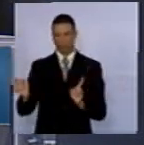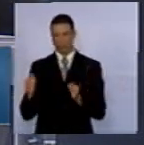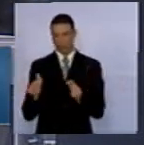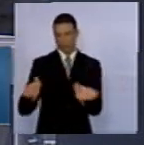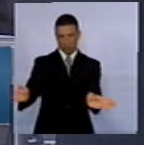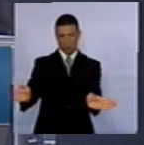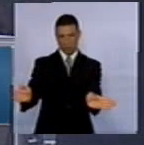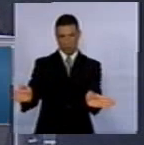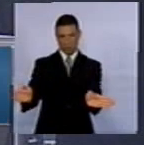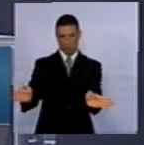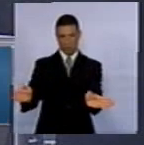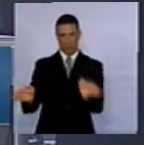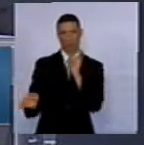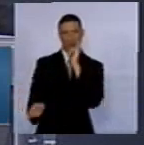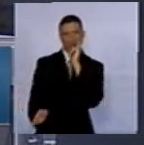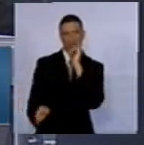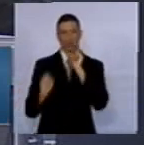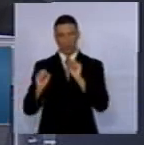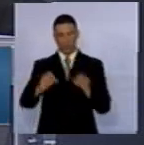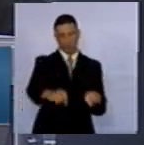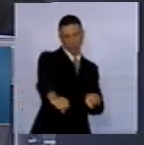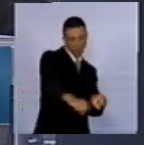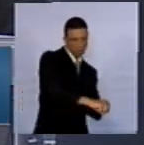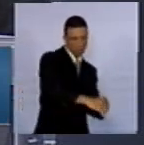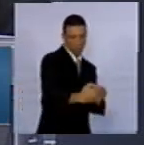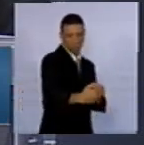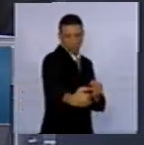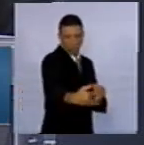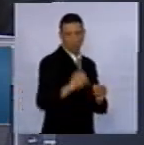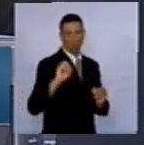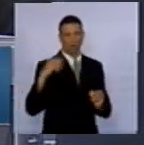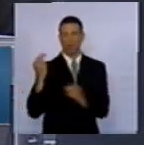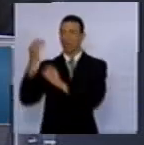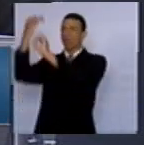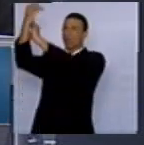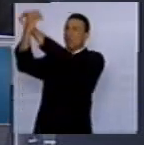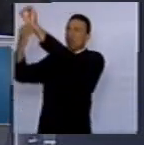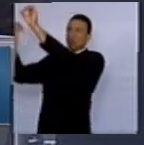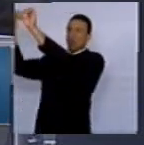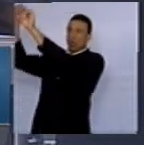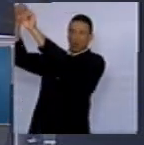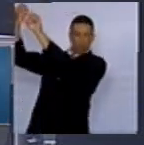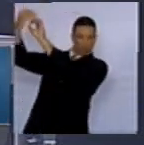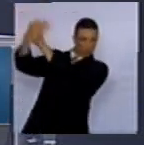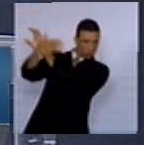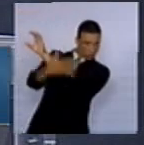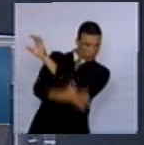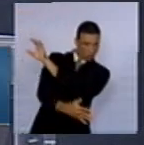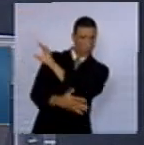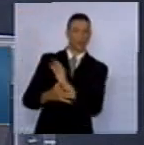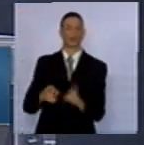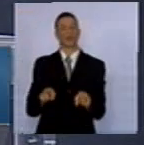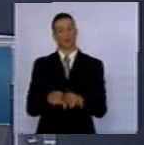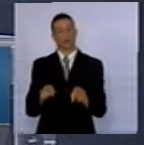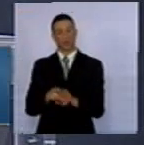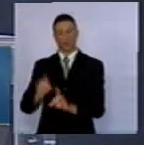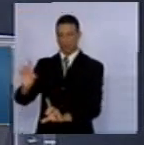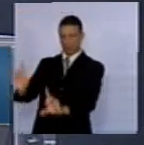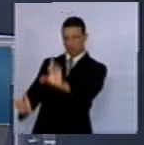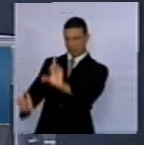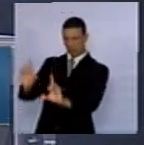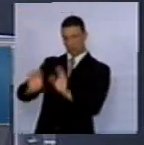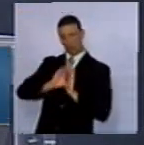que pode ser pelo ar ou pelo cabo mas sobretudo é neutra em relação ao conteúdo falado